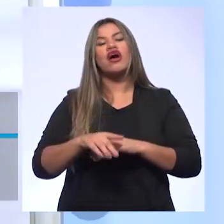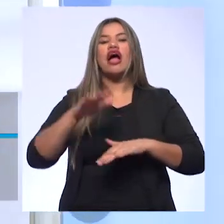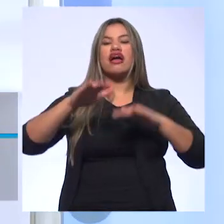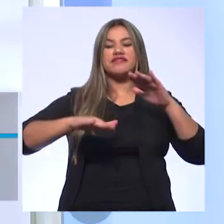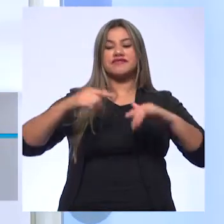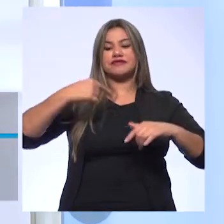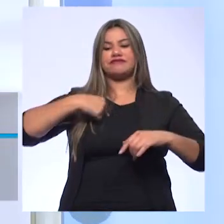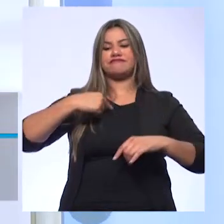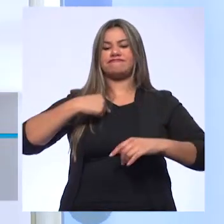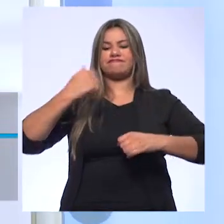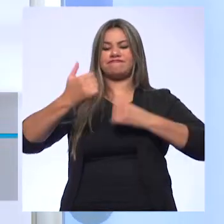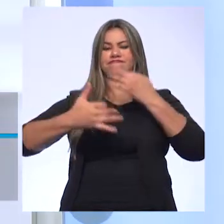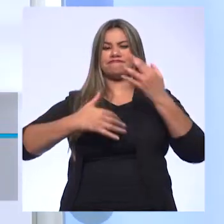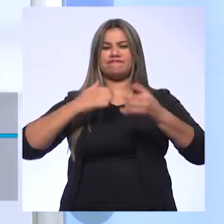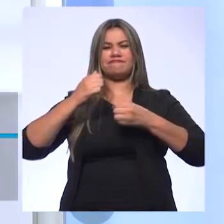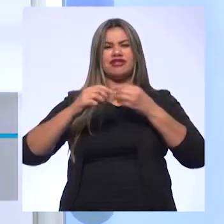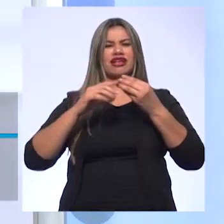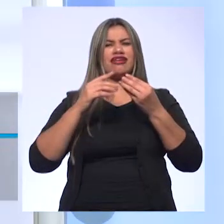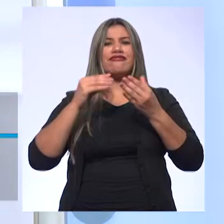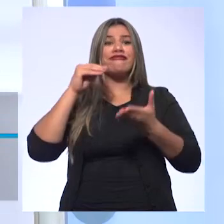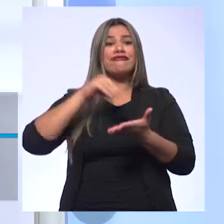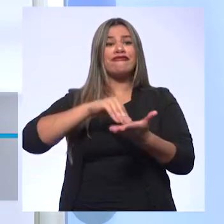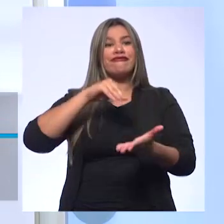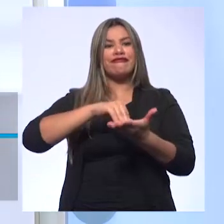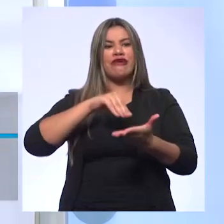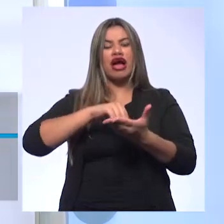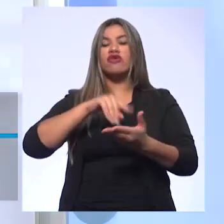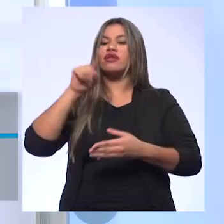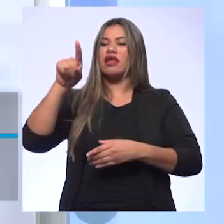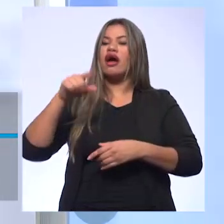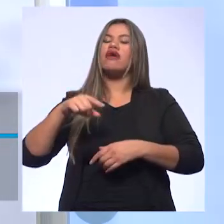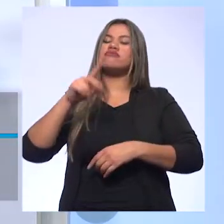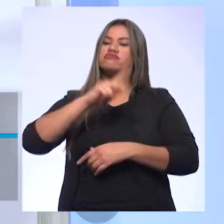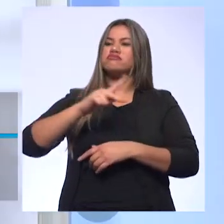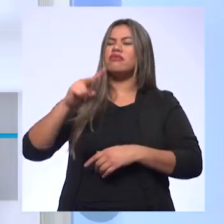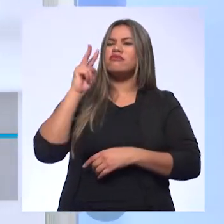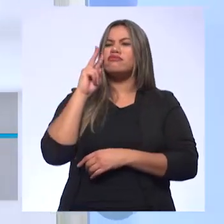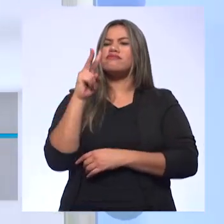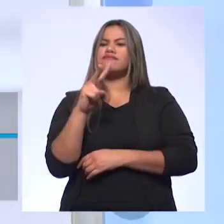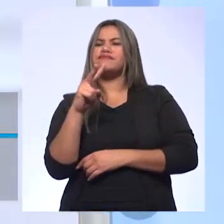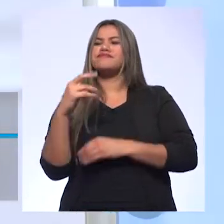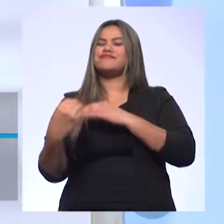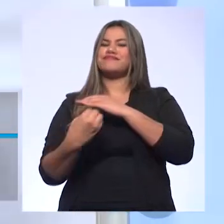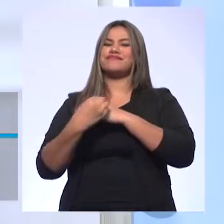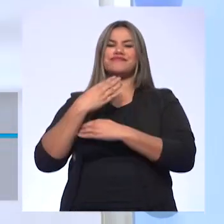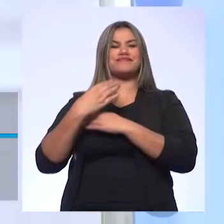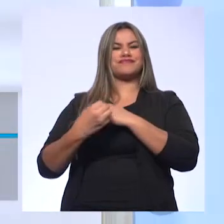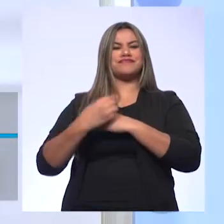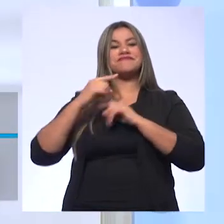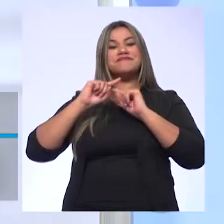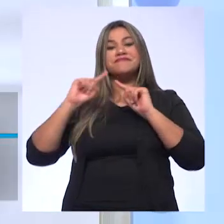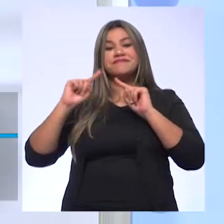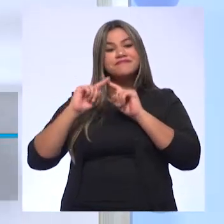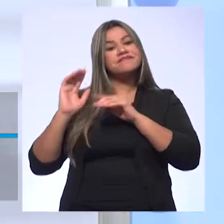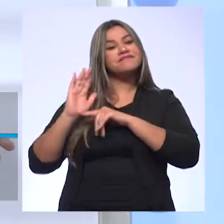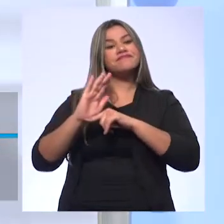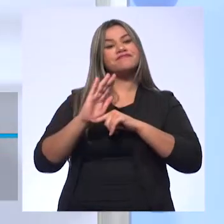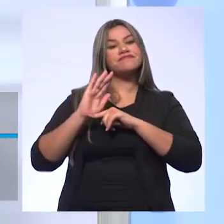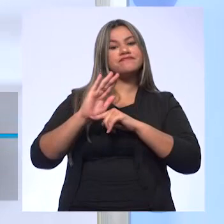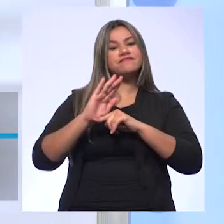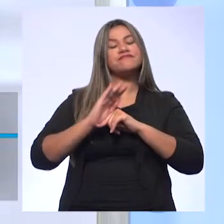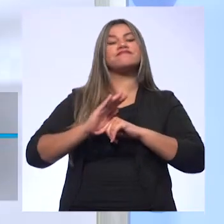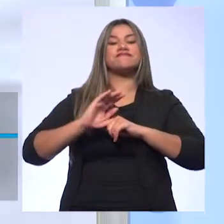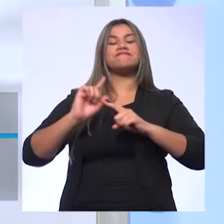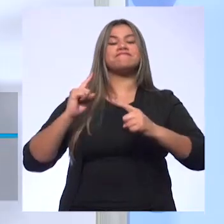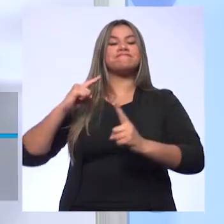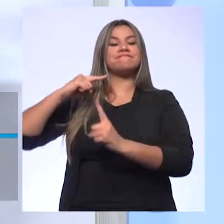bem aprimorada e tudo mais, ele dá uma dica, ele faz uma crítica construtiva, a gente procura melhorar, e assim a gente vai